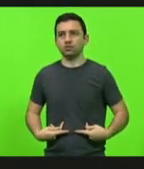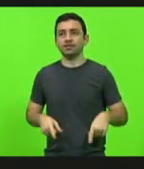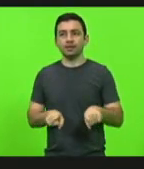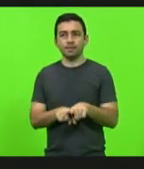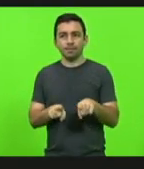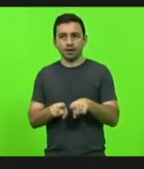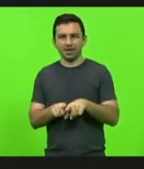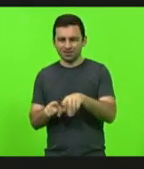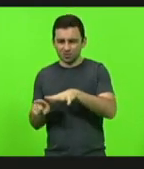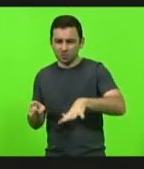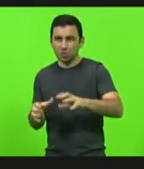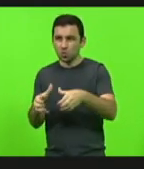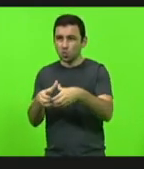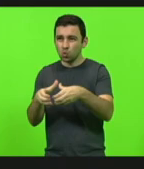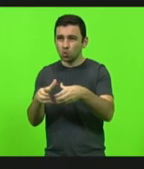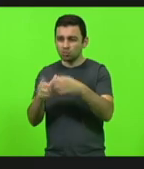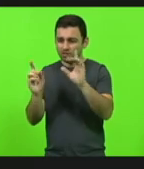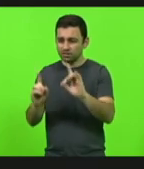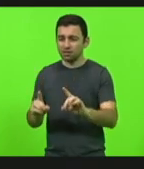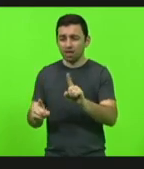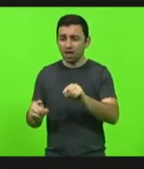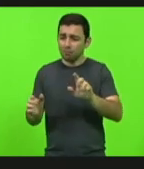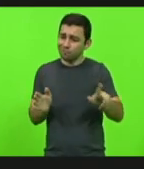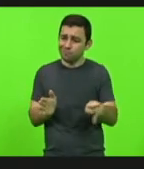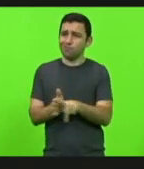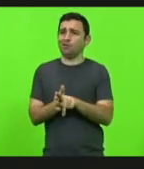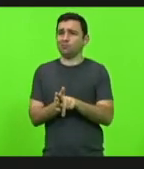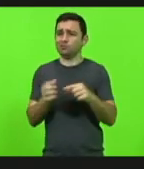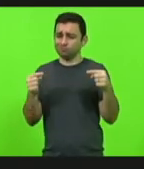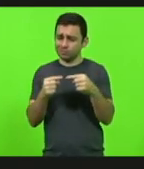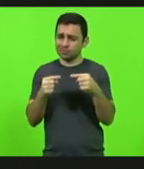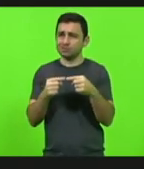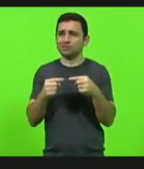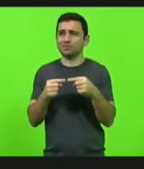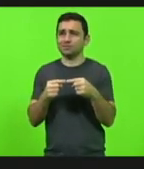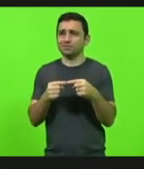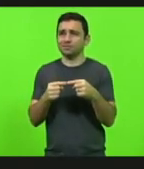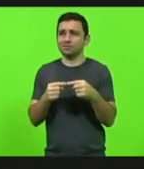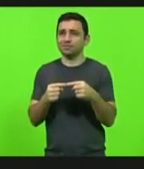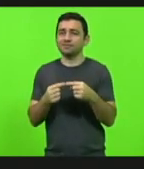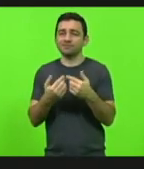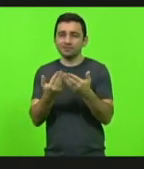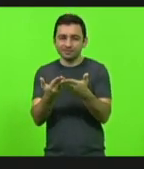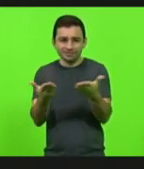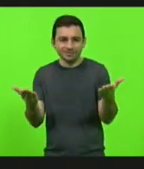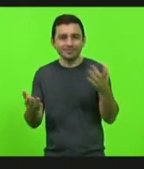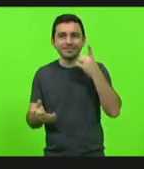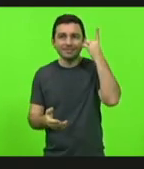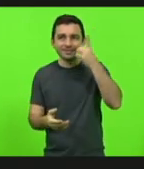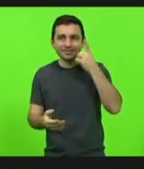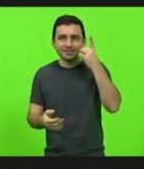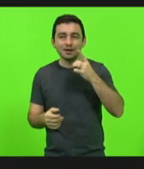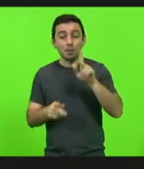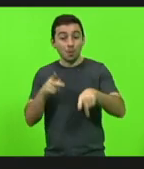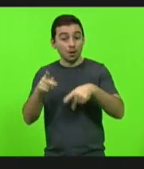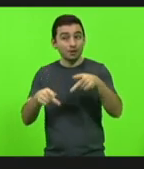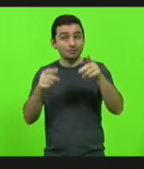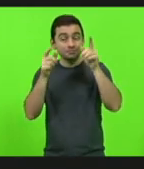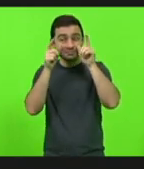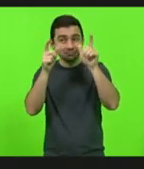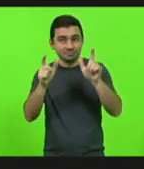as pessoas com deficiência faz parte disso faz parte disso então Deputado público que está assistindo